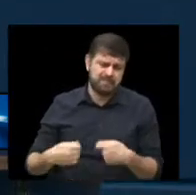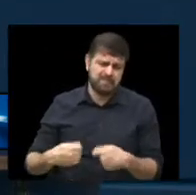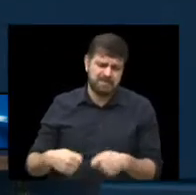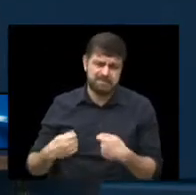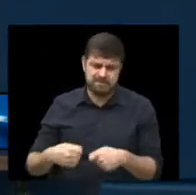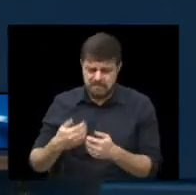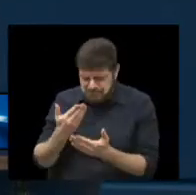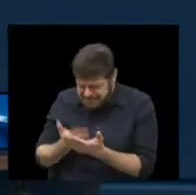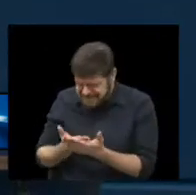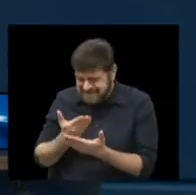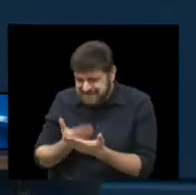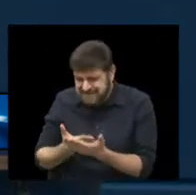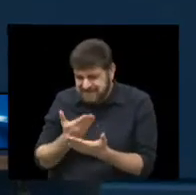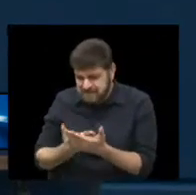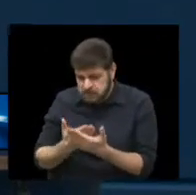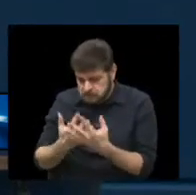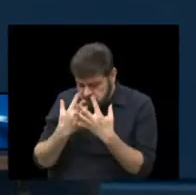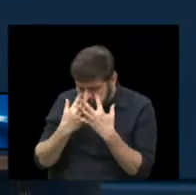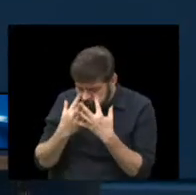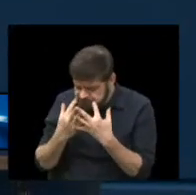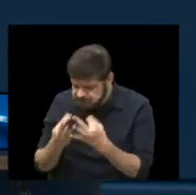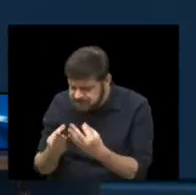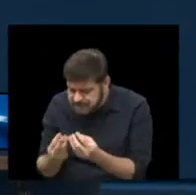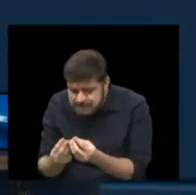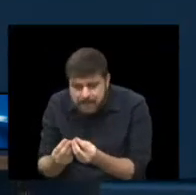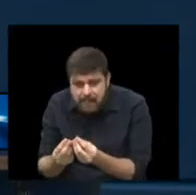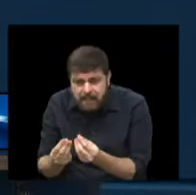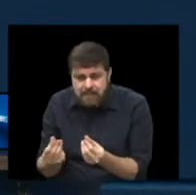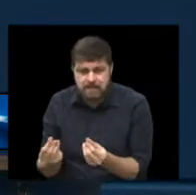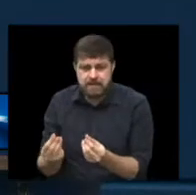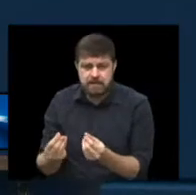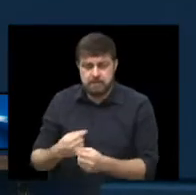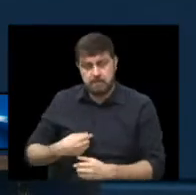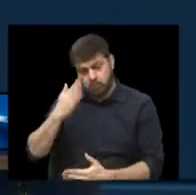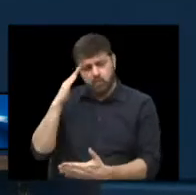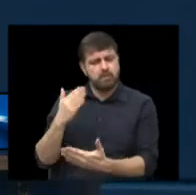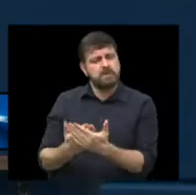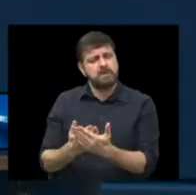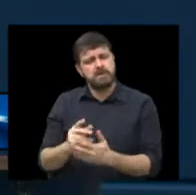um estudo muito atencioso. Eu acredito que